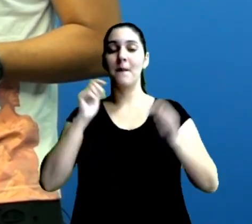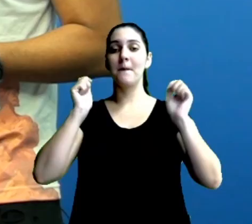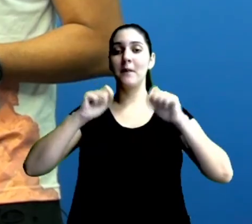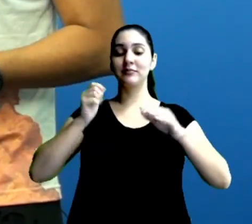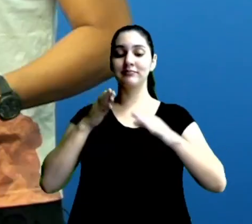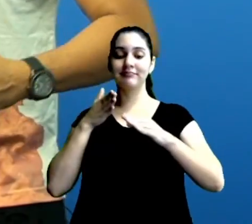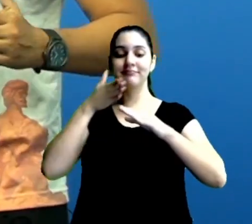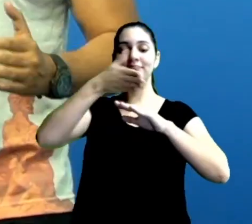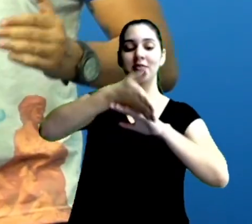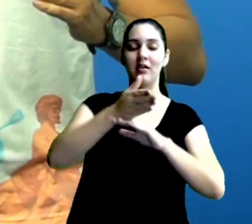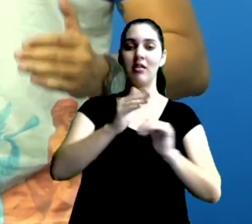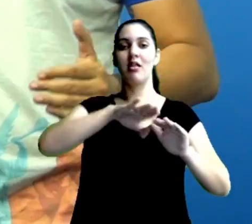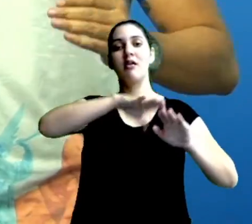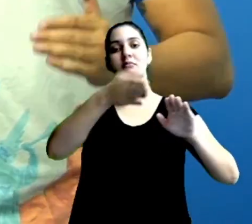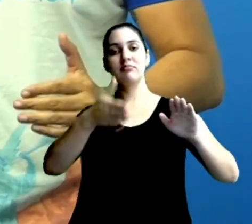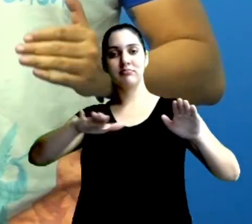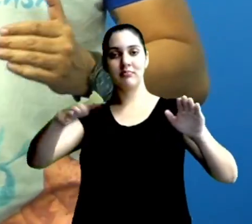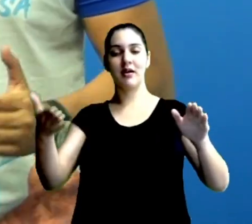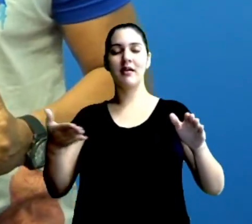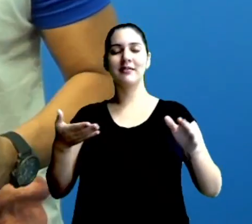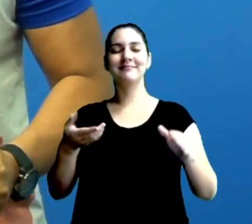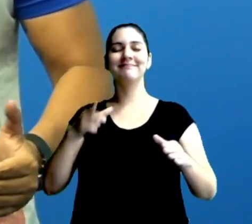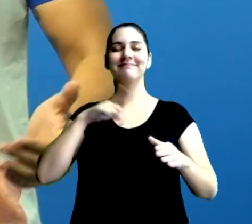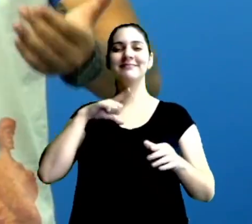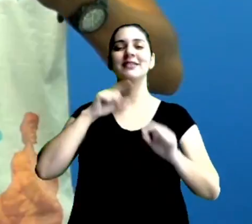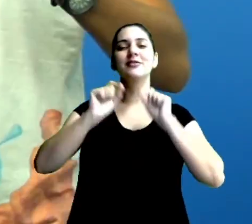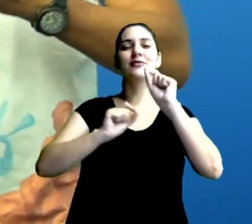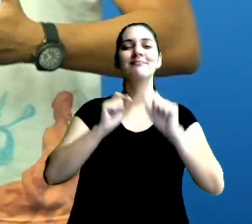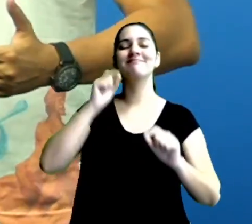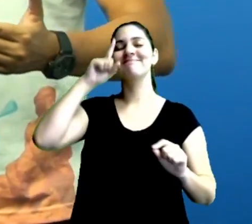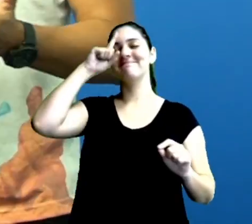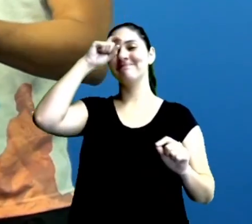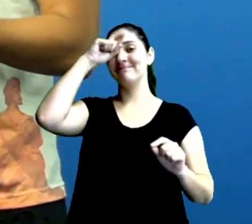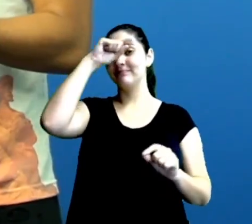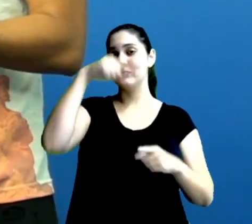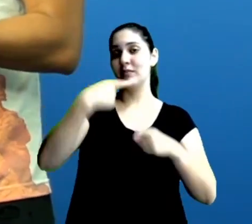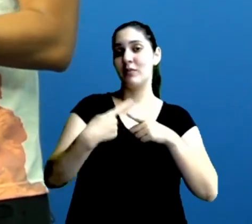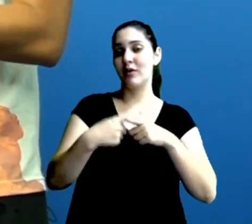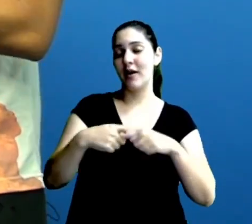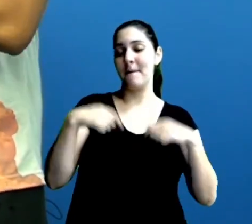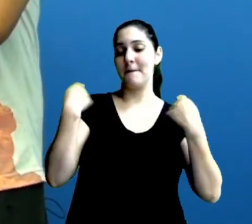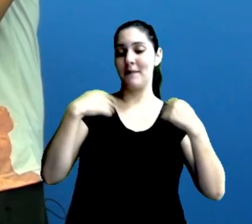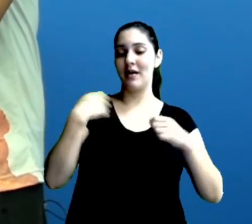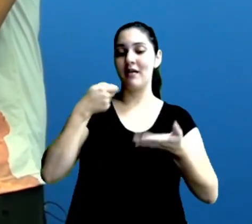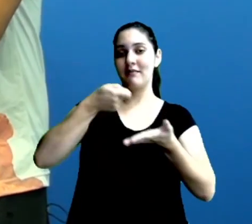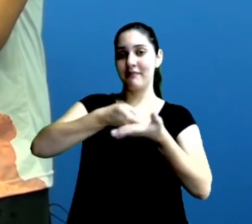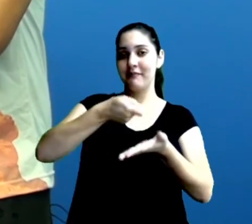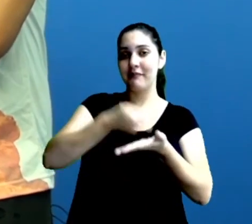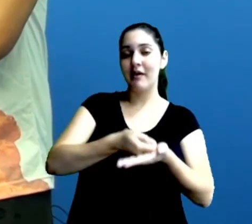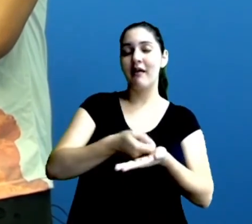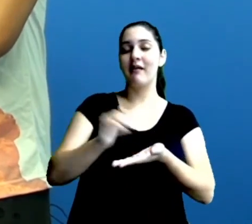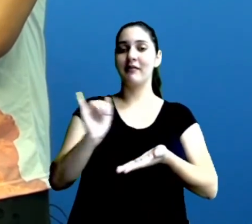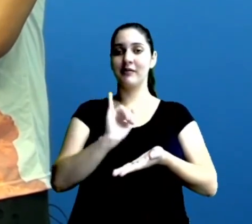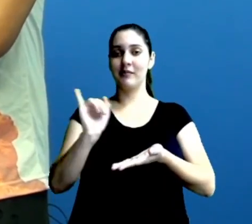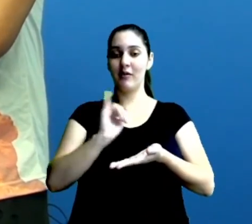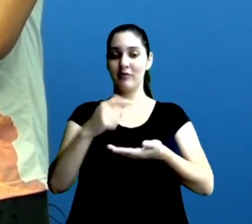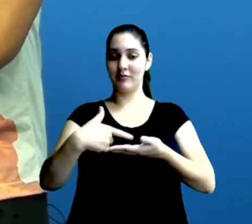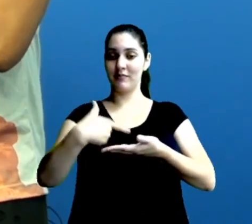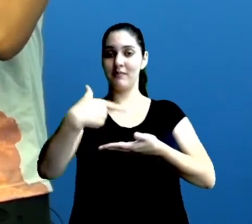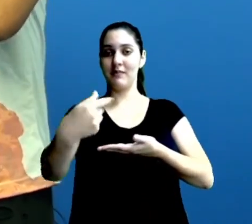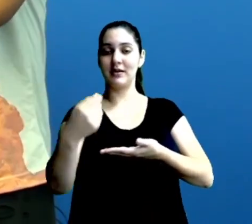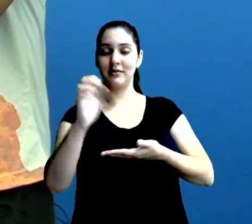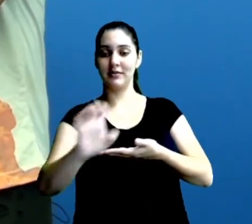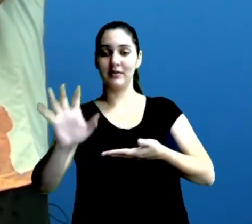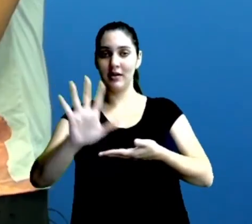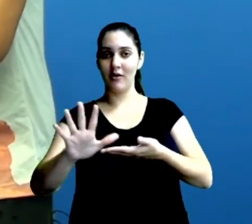Mediterrâneo. E isso vai criar dificuldades, porque eles pagando altos impostos para sair da